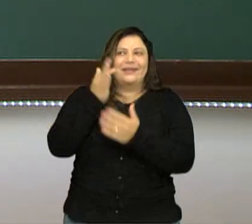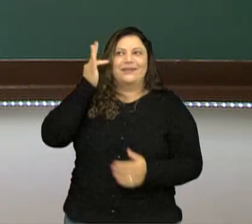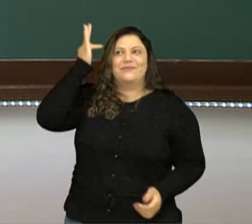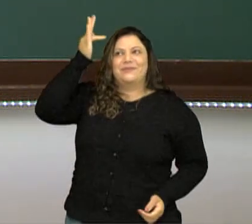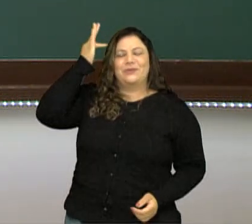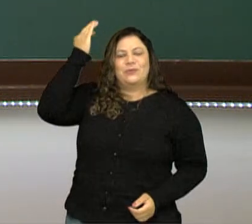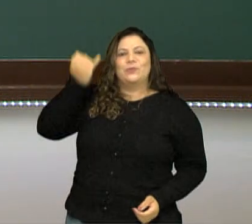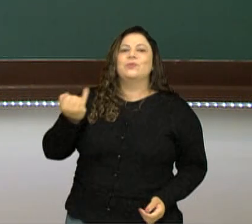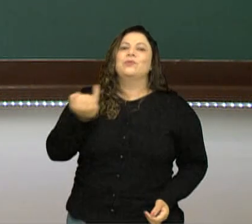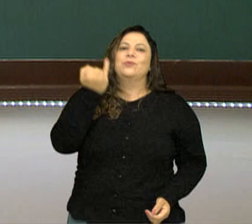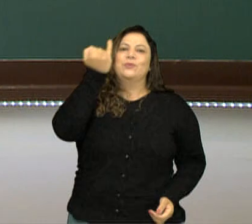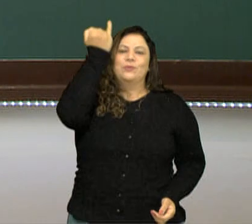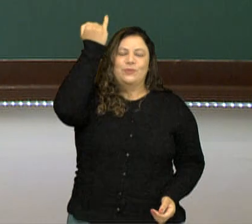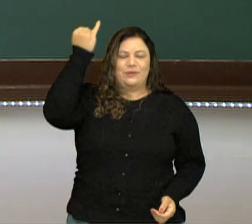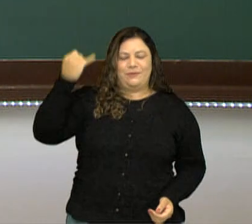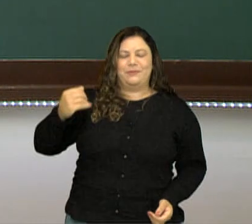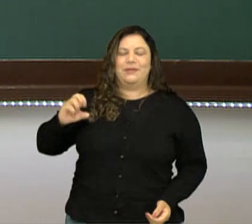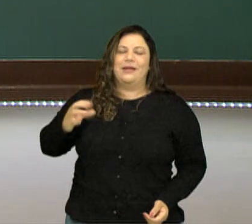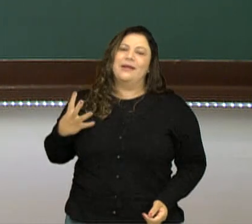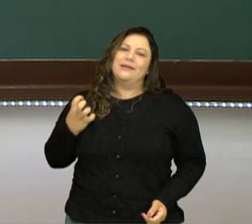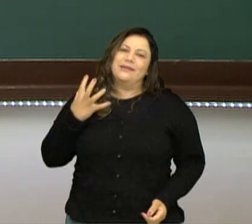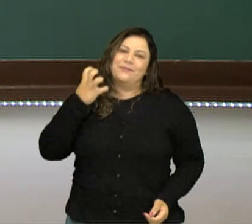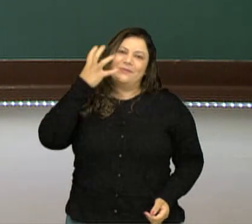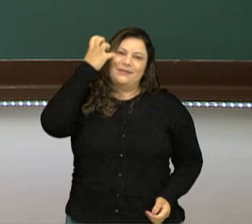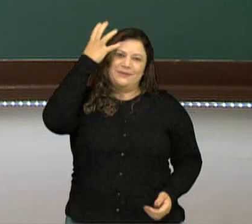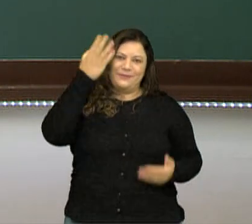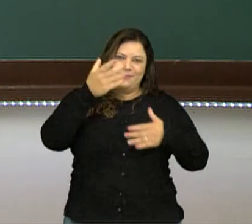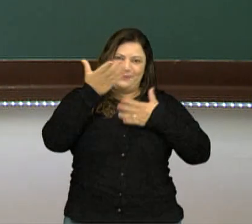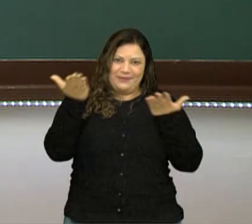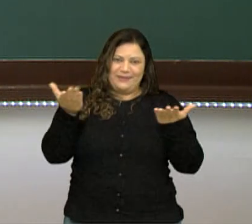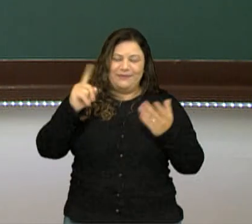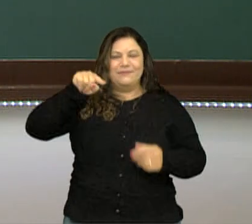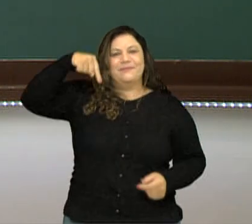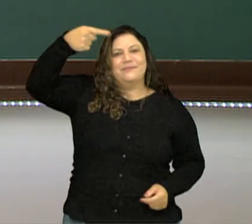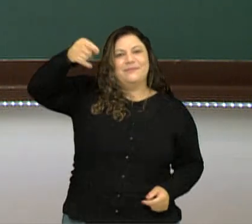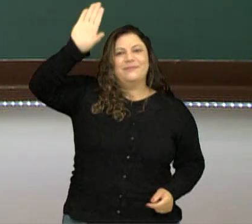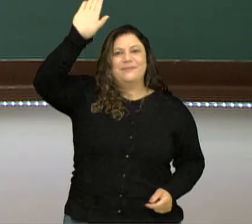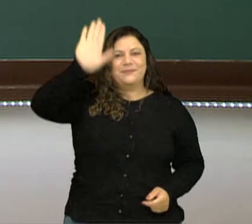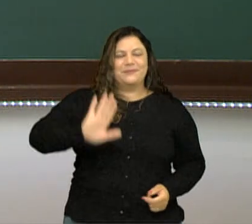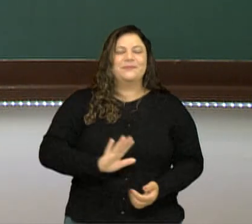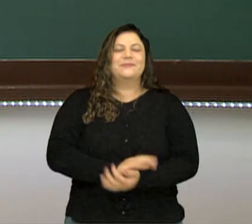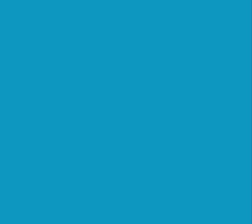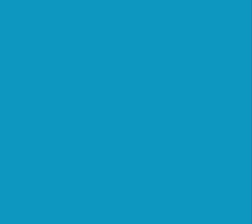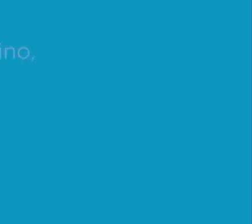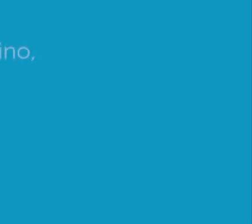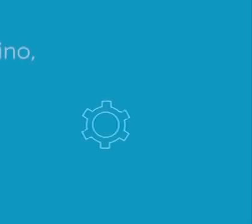tão importante que é Baruch Spinoza, e a gente se vê numa próxima. Tchau, tchau!